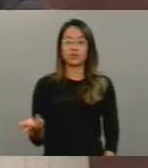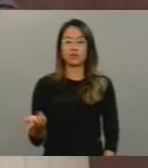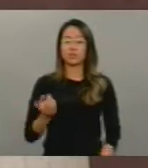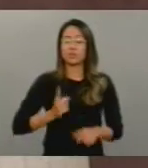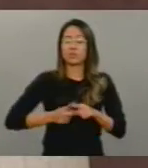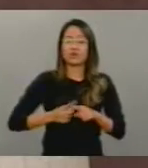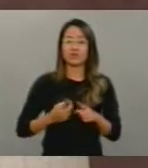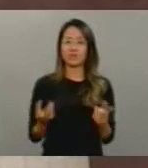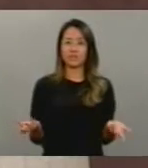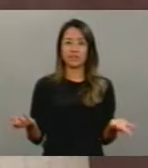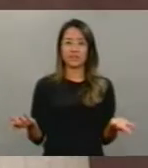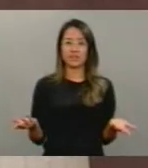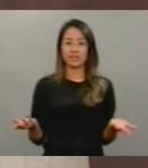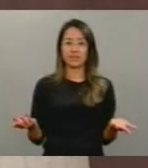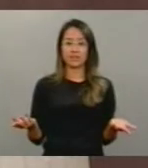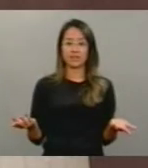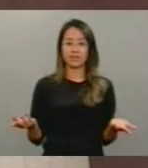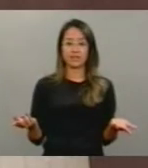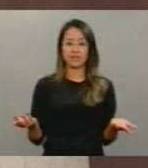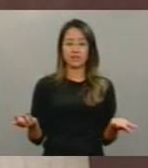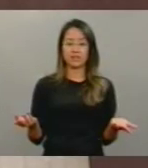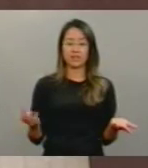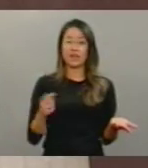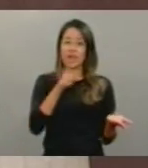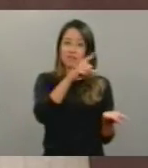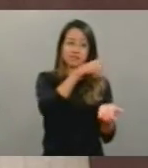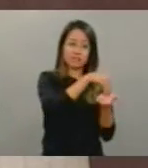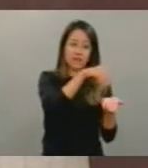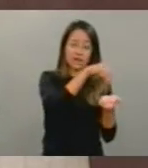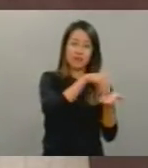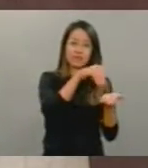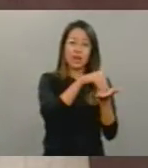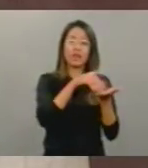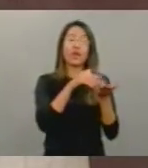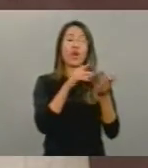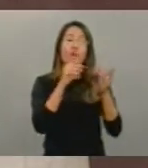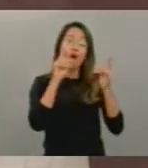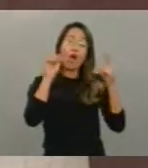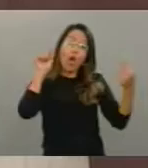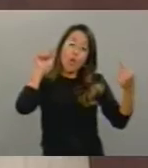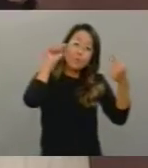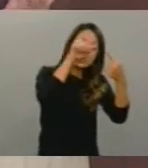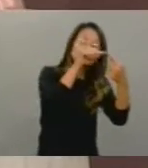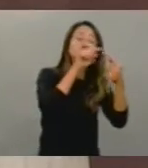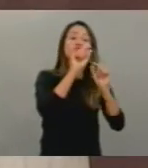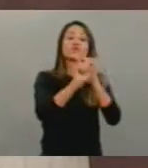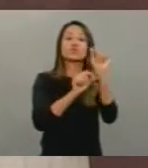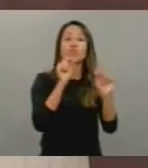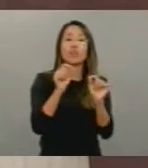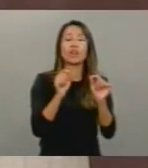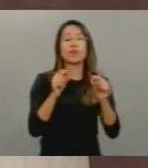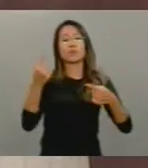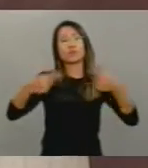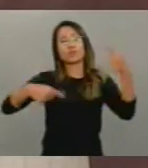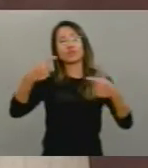Recua numa pasta que tinha o objetivo de desenvolver a